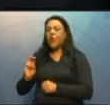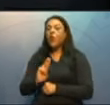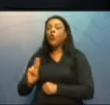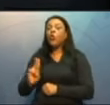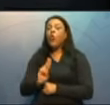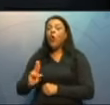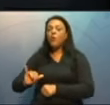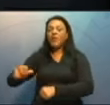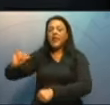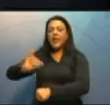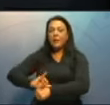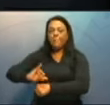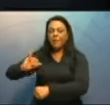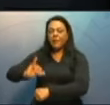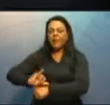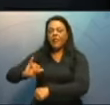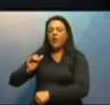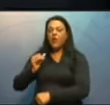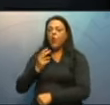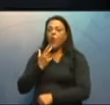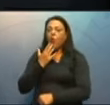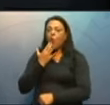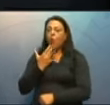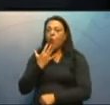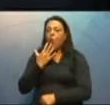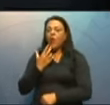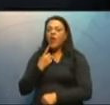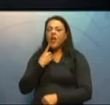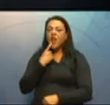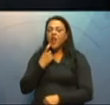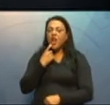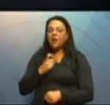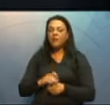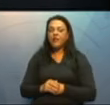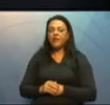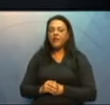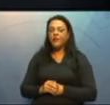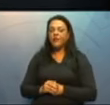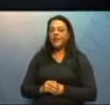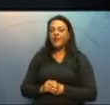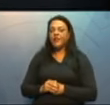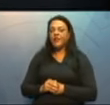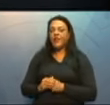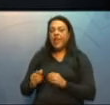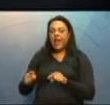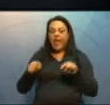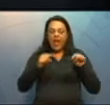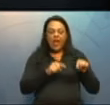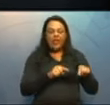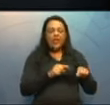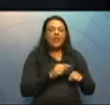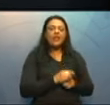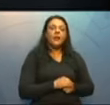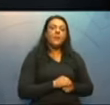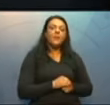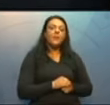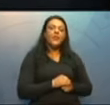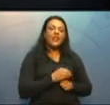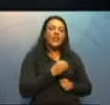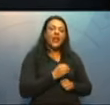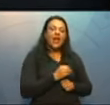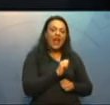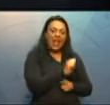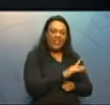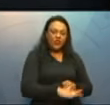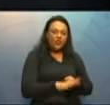hein? Vermelho. E lembrando, aqui é em azul escuro, porque o azul claro